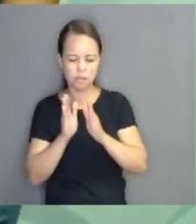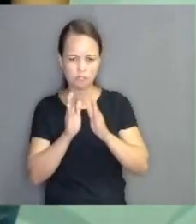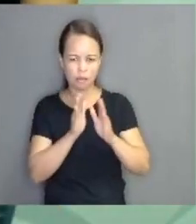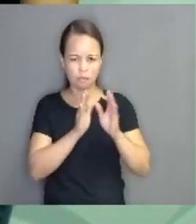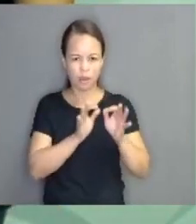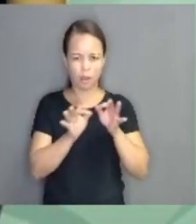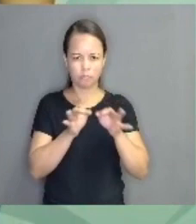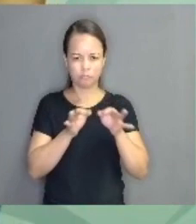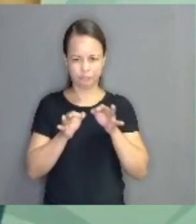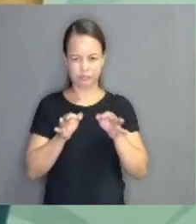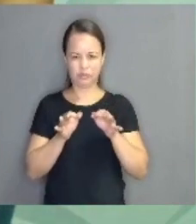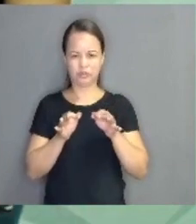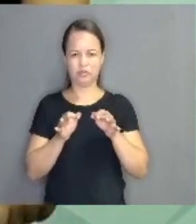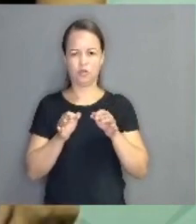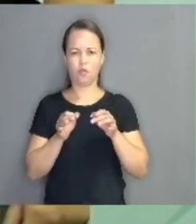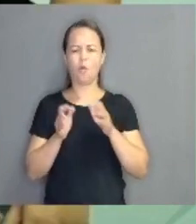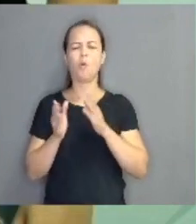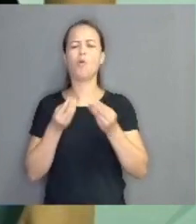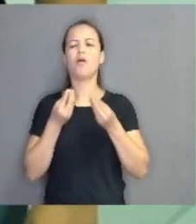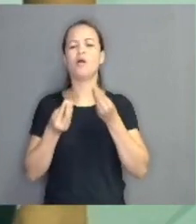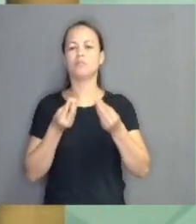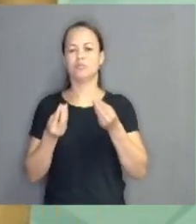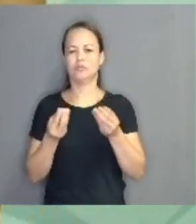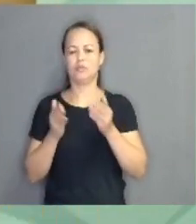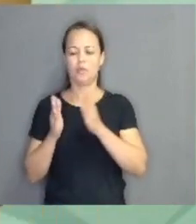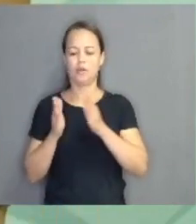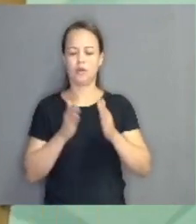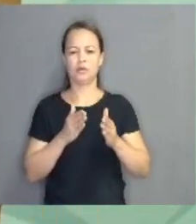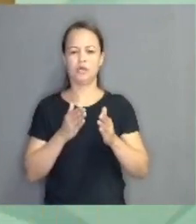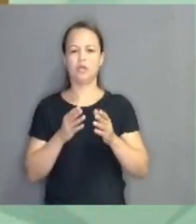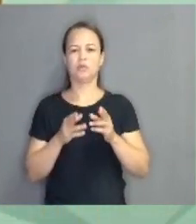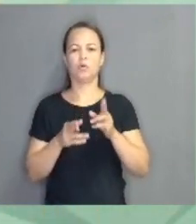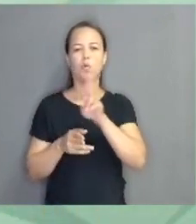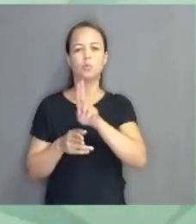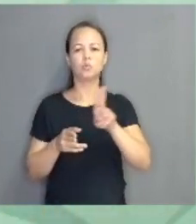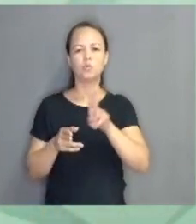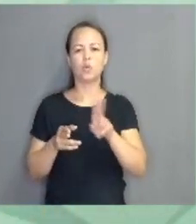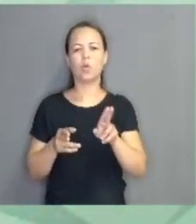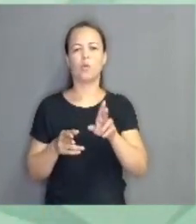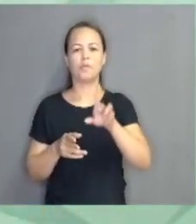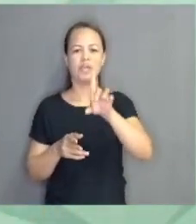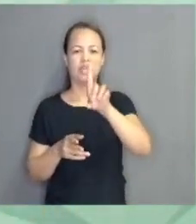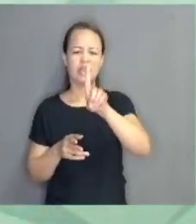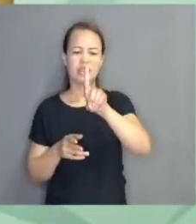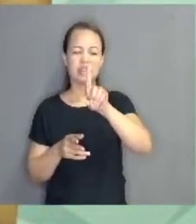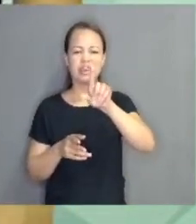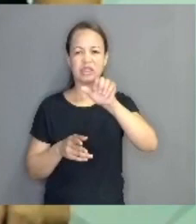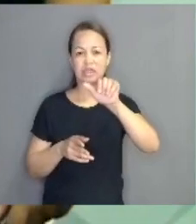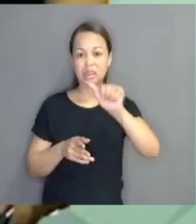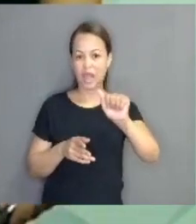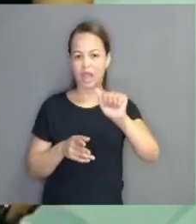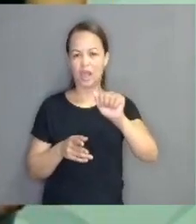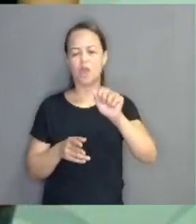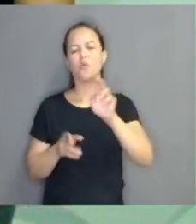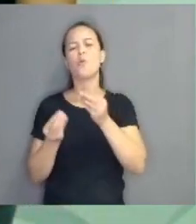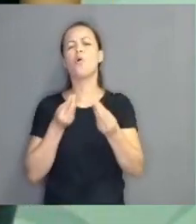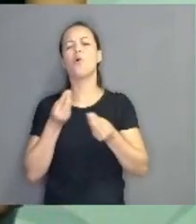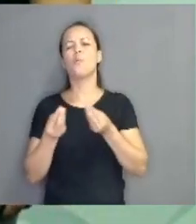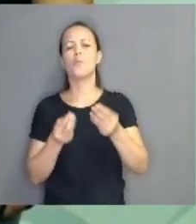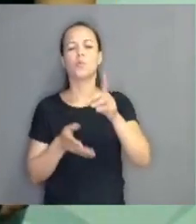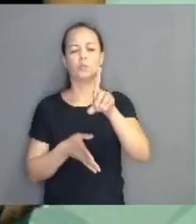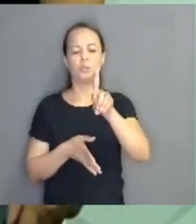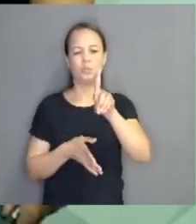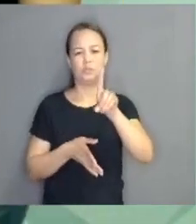correta? Vamos pronunciar o primeiro pedacinho da palavra Davi. Como é dá? Como é que eu faço